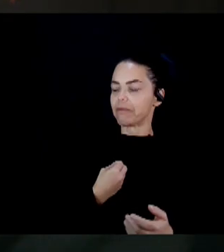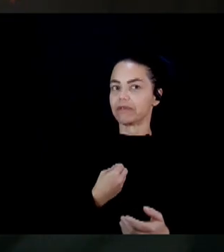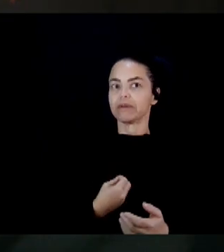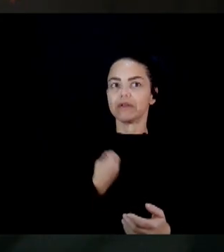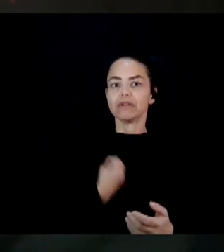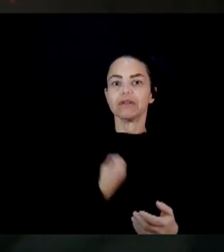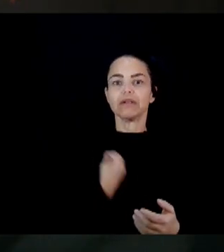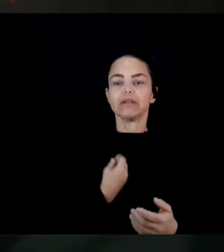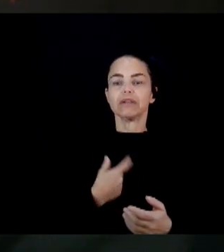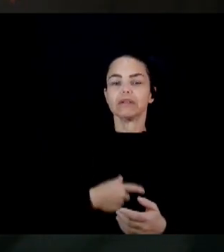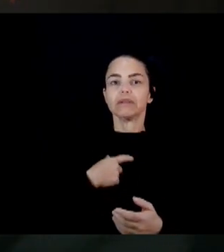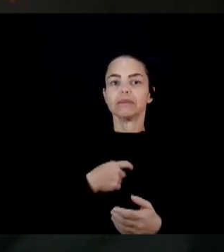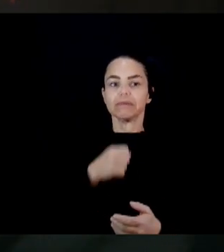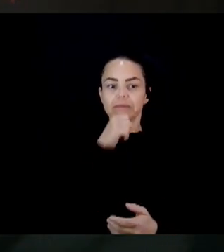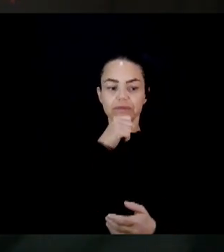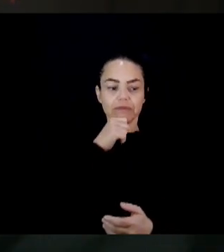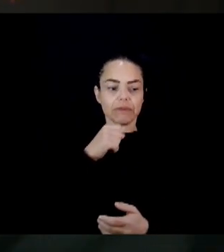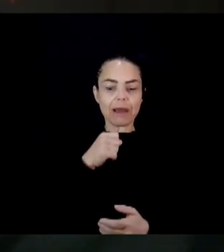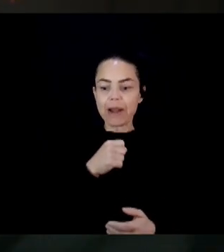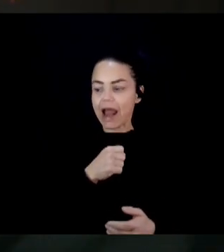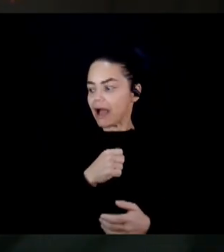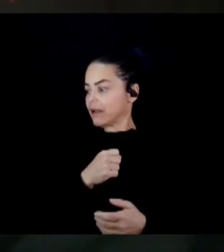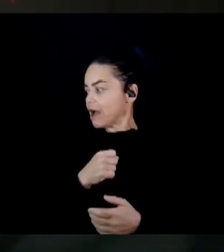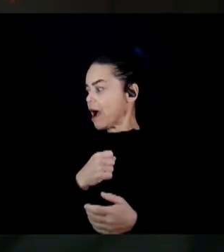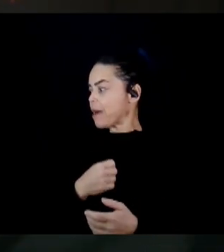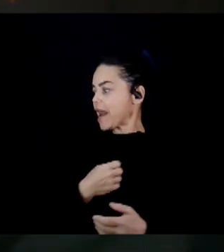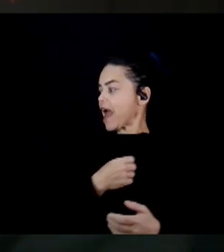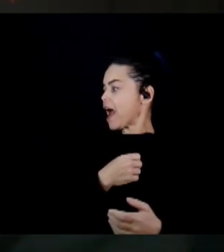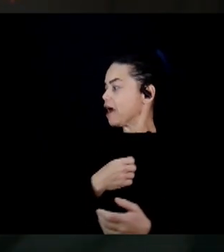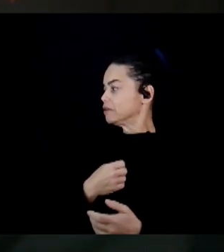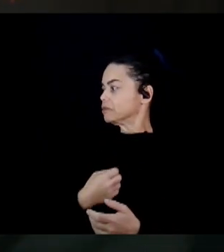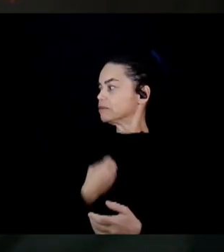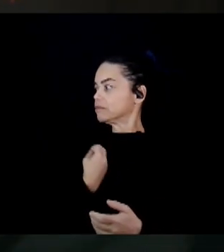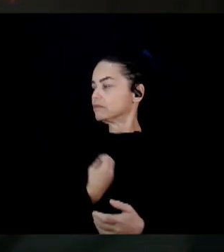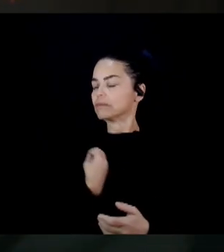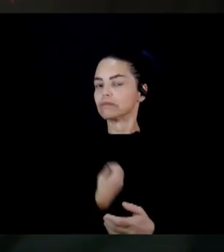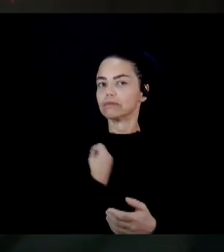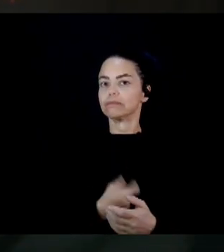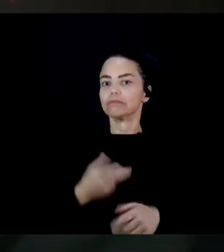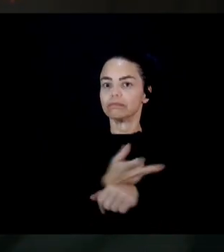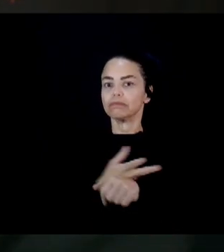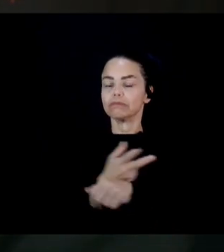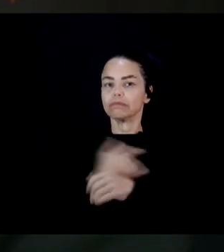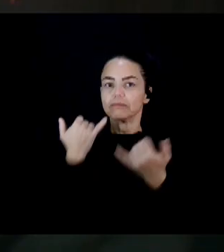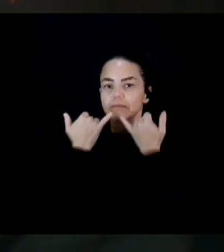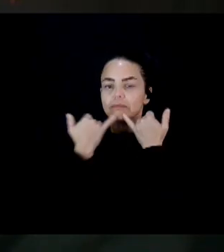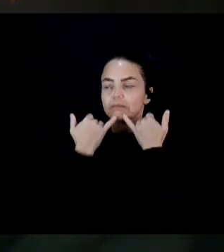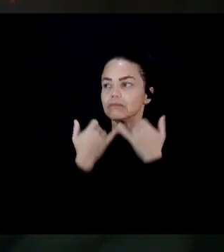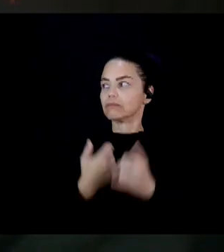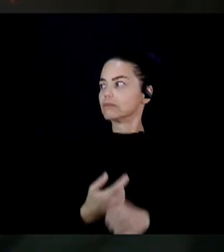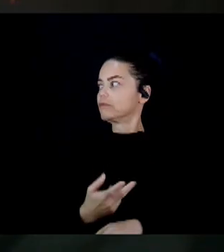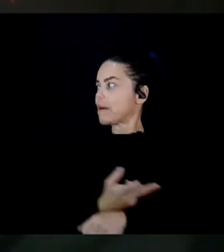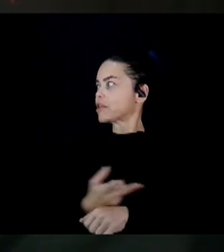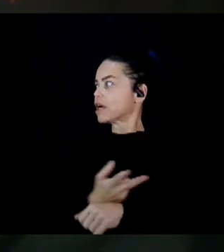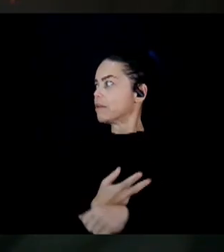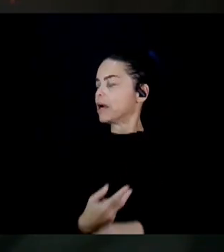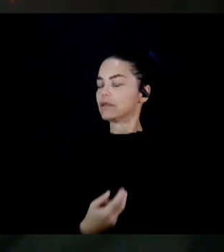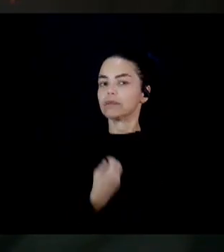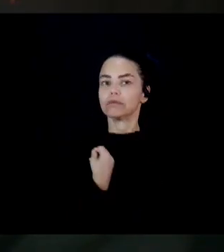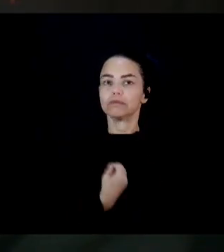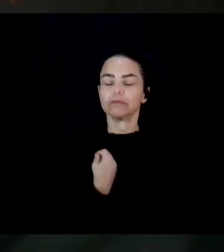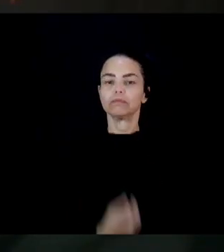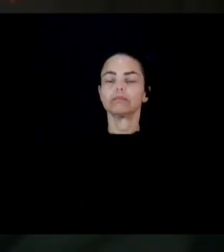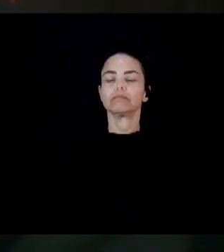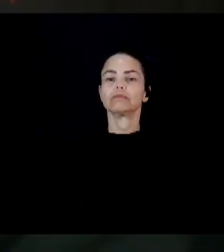um envelhecimento saudável. Por quê? Olha, eu buscando informações, estudando para a gente poder trabalhar o programa de